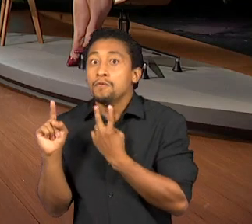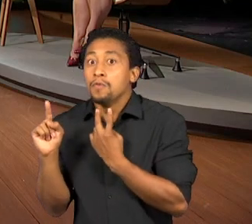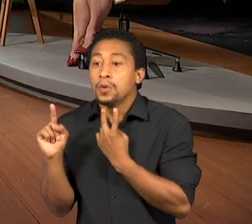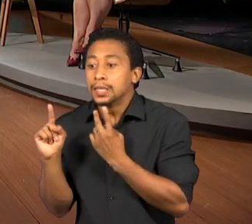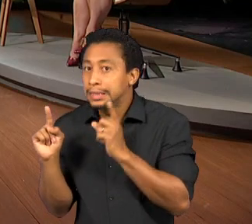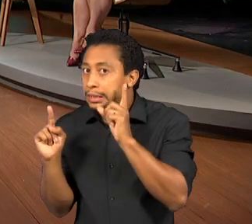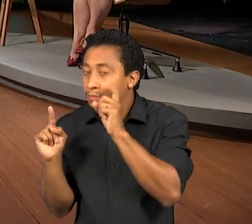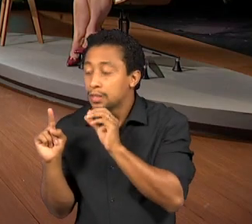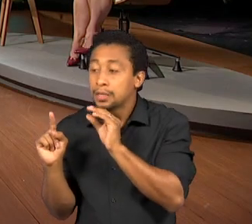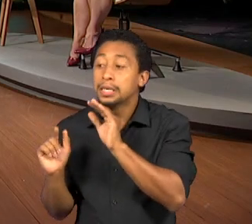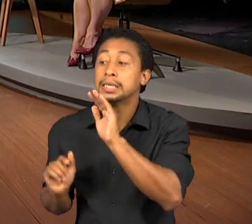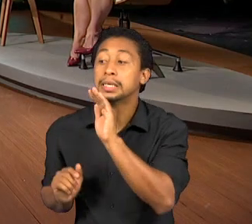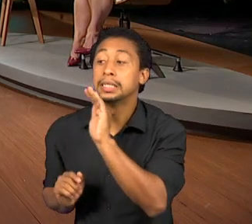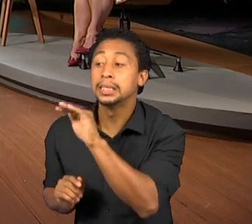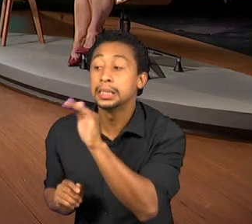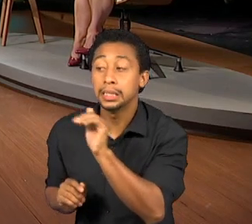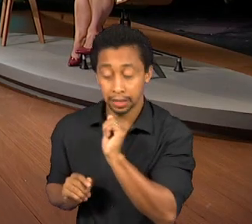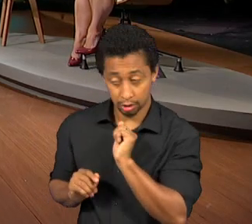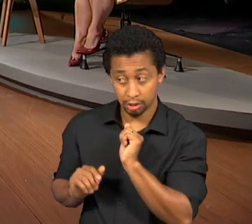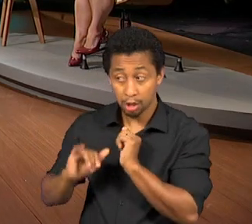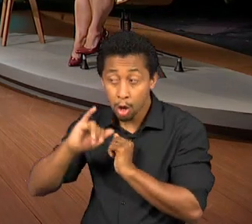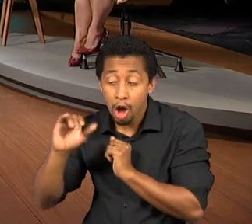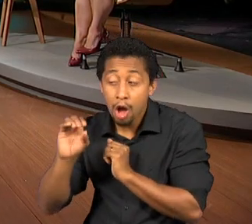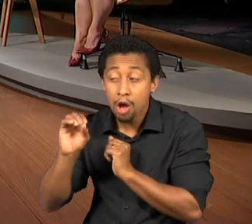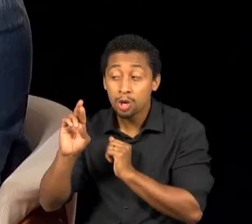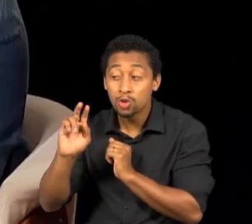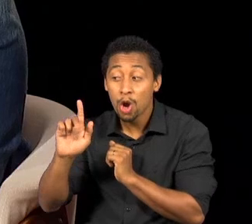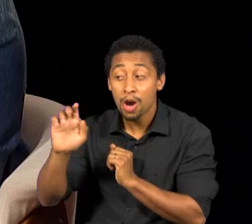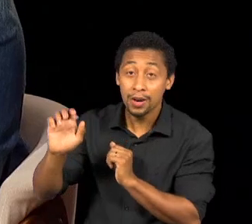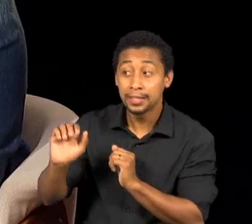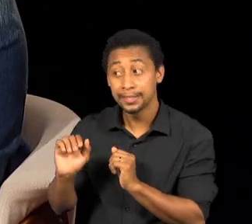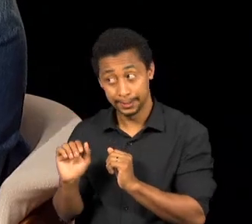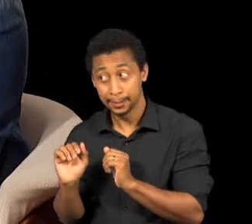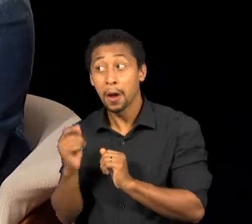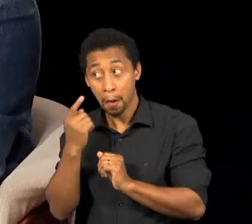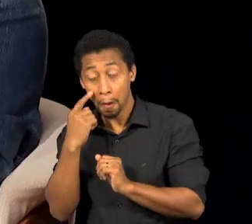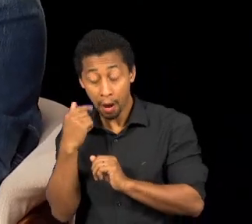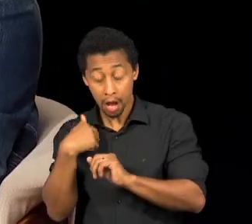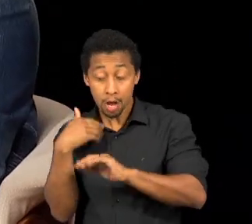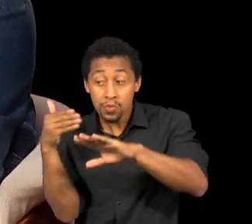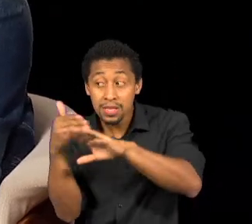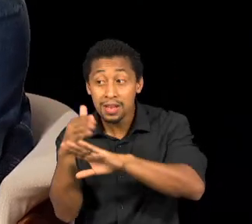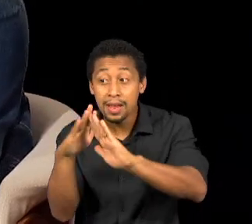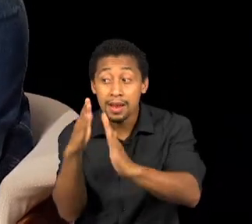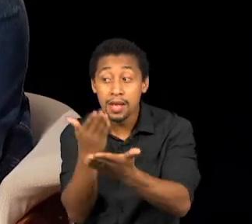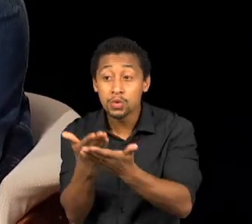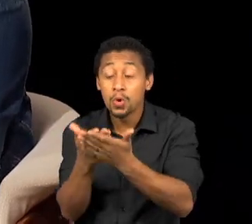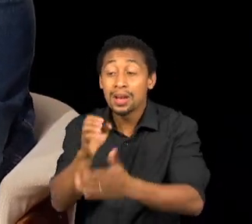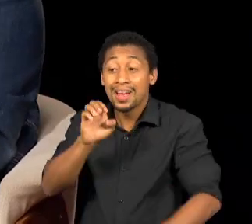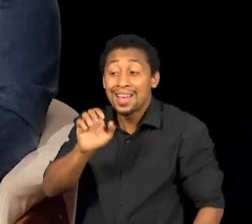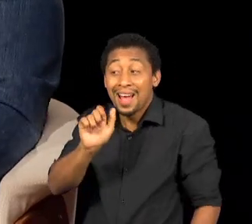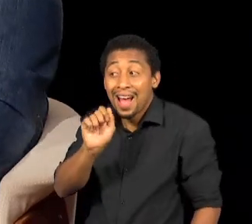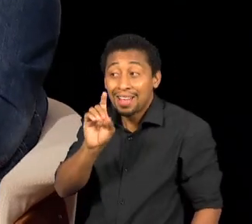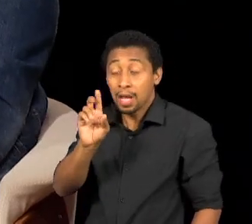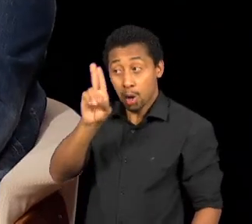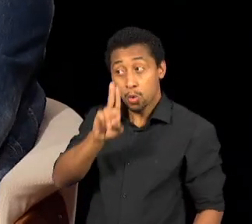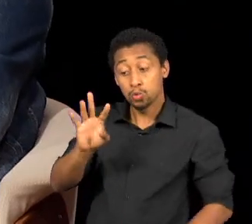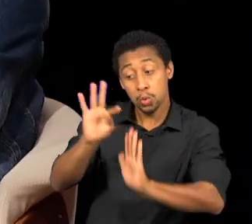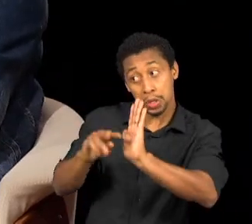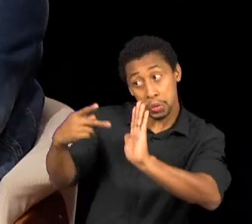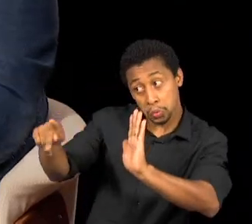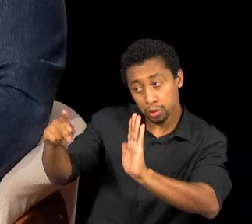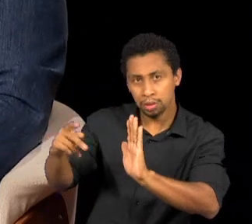Seu Jorge? Jorge. E eu entrei na IAD com um texto seu. Ele falou,